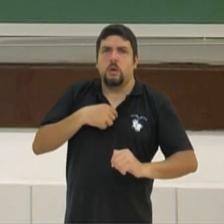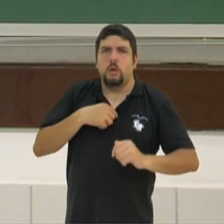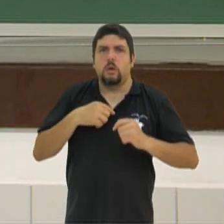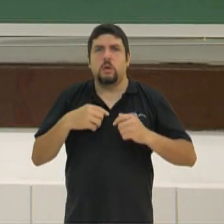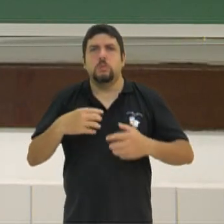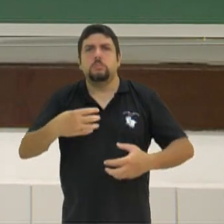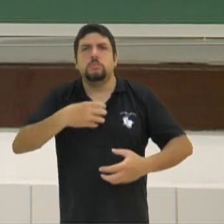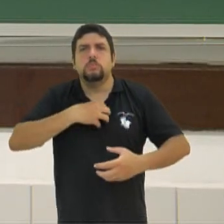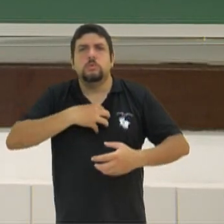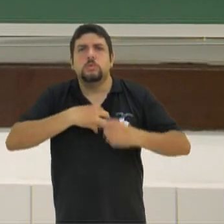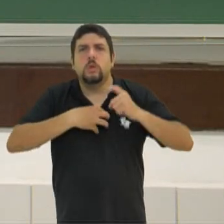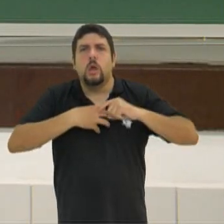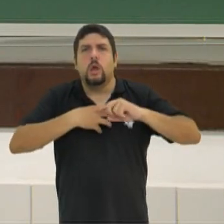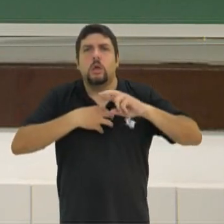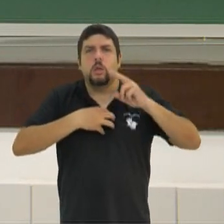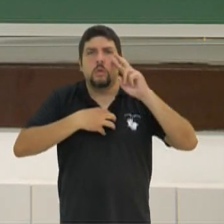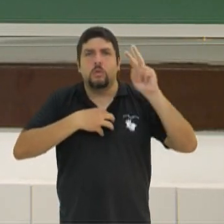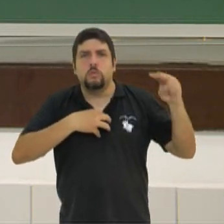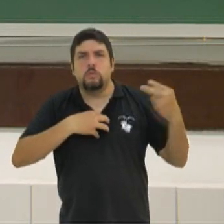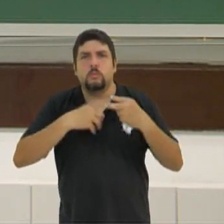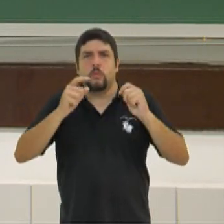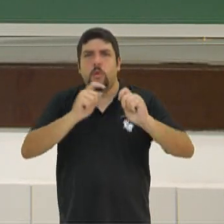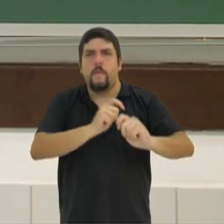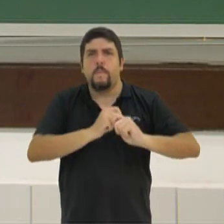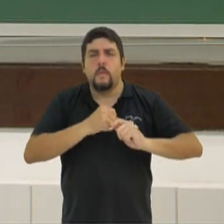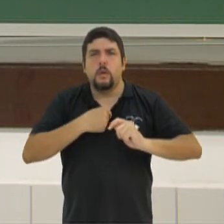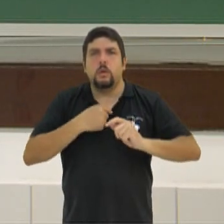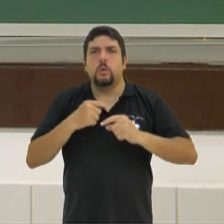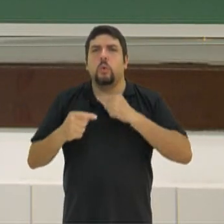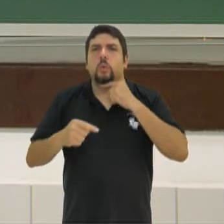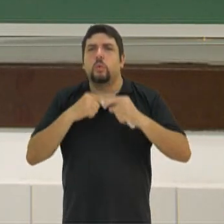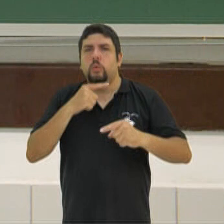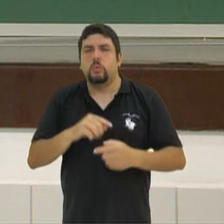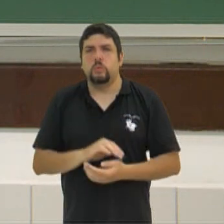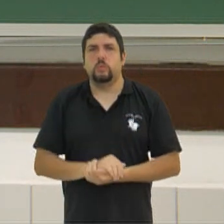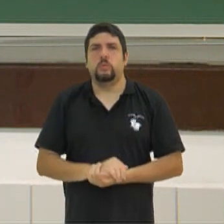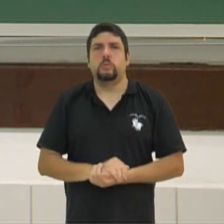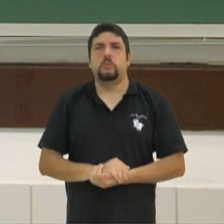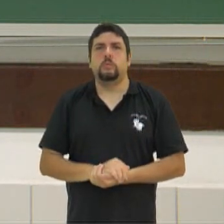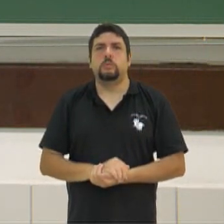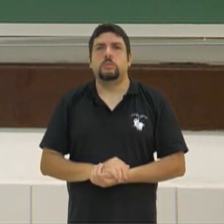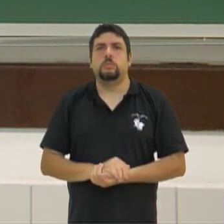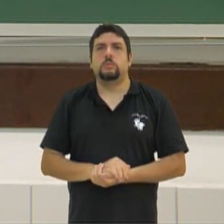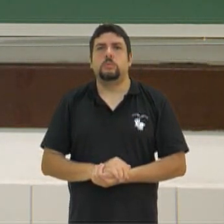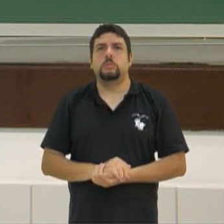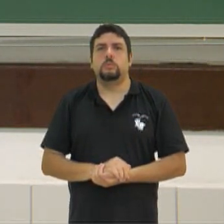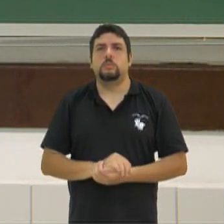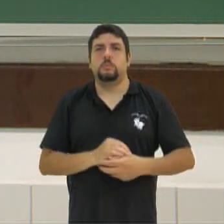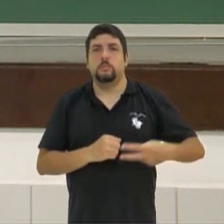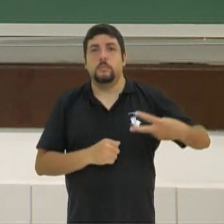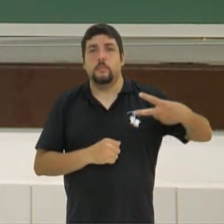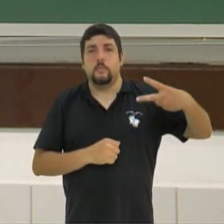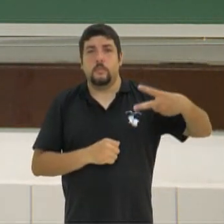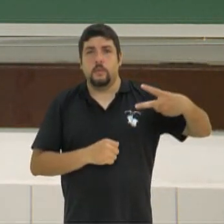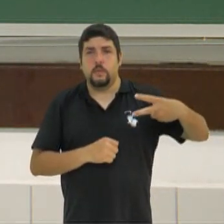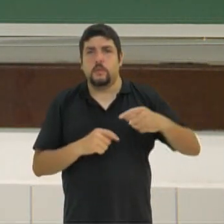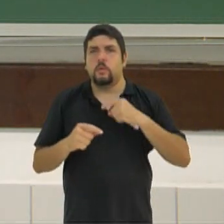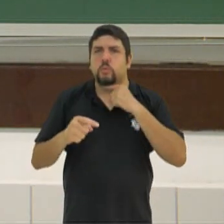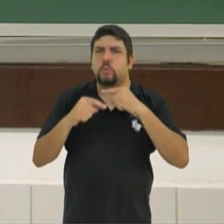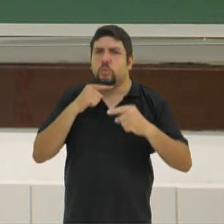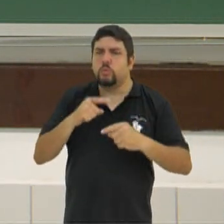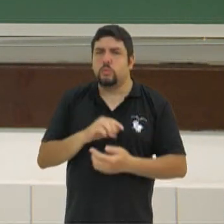eu devo, com certeza, duvidar deles, tá? Então, ele começa com essa primeira dúvida. Segunda dúvida lá, o